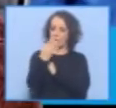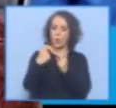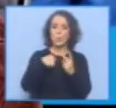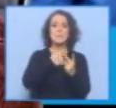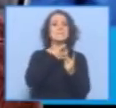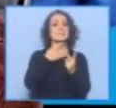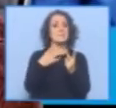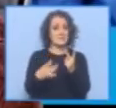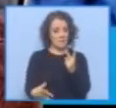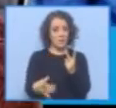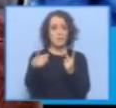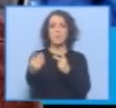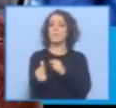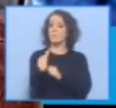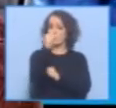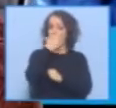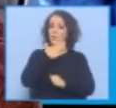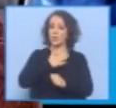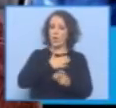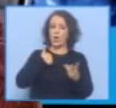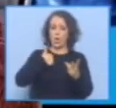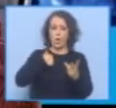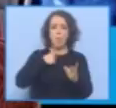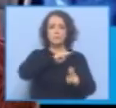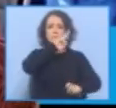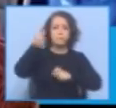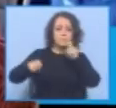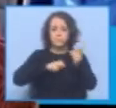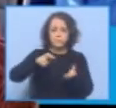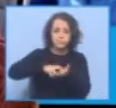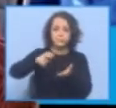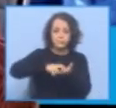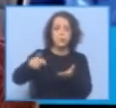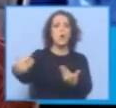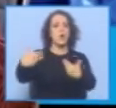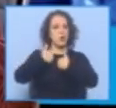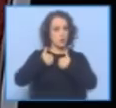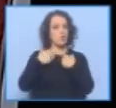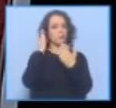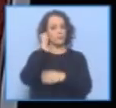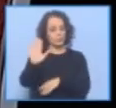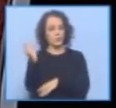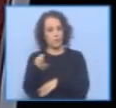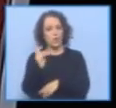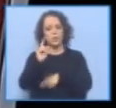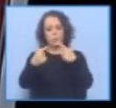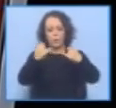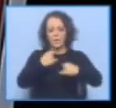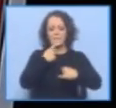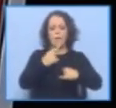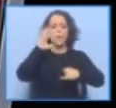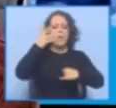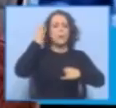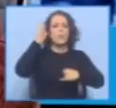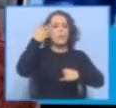e deste-me de beber, era peregrino e me recolhestes. E depois aqui ele diz, le perguntarão